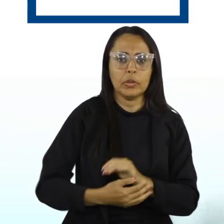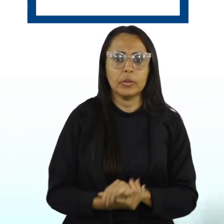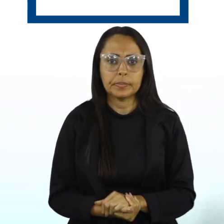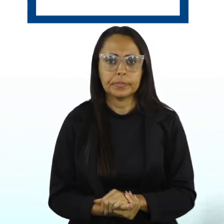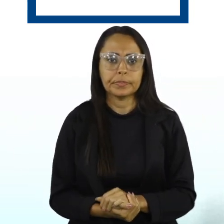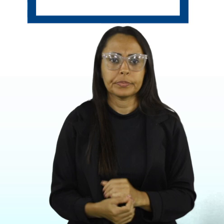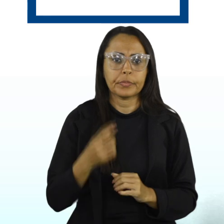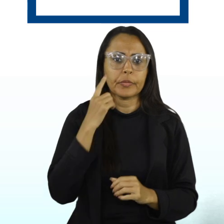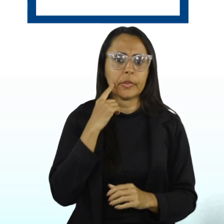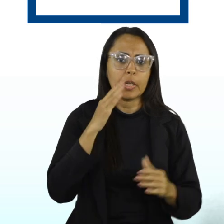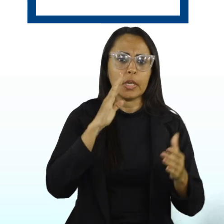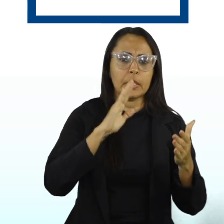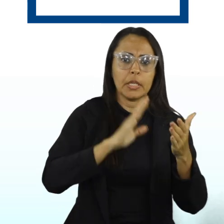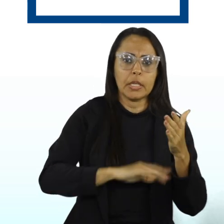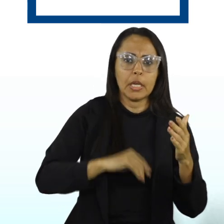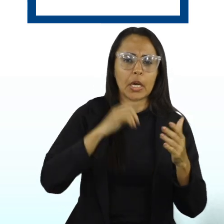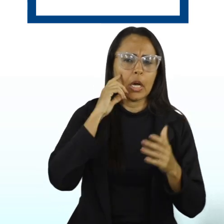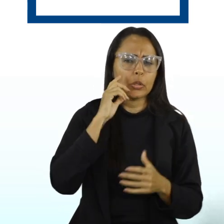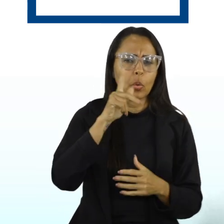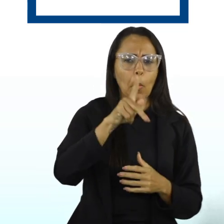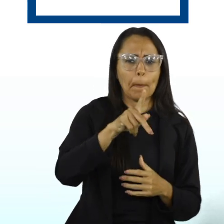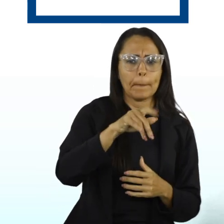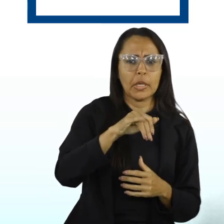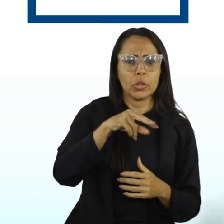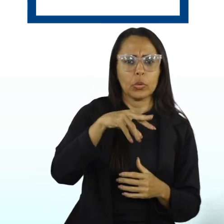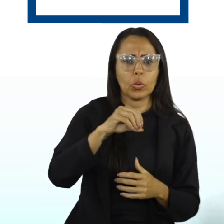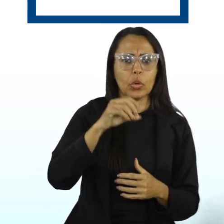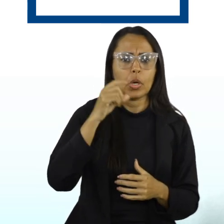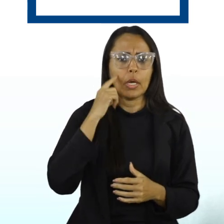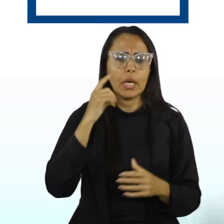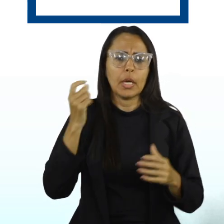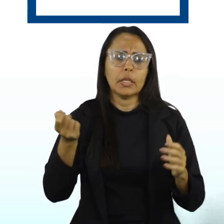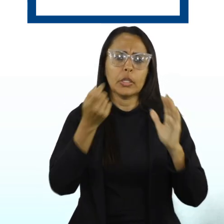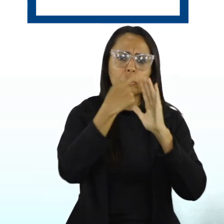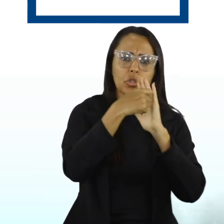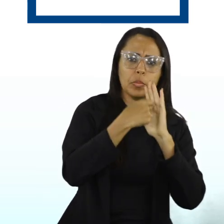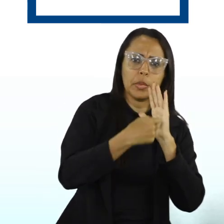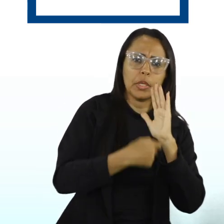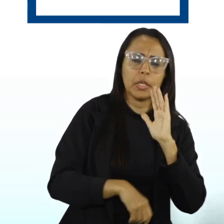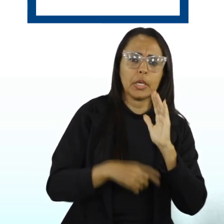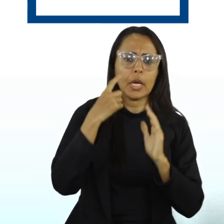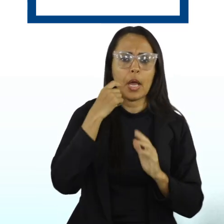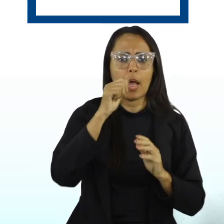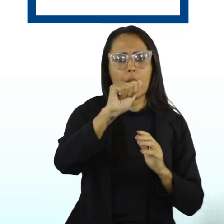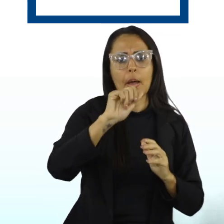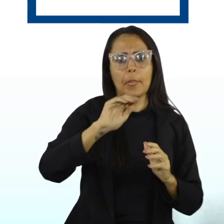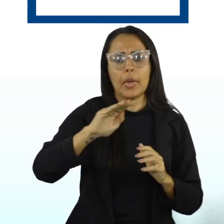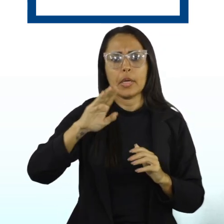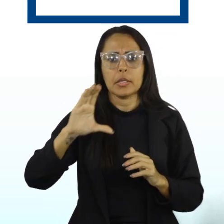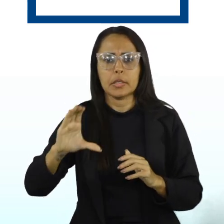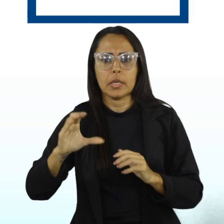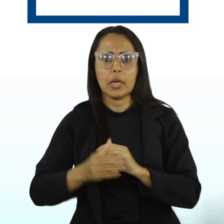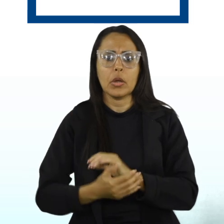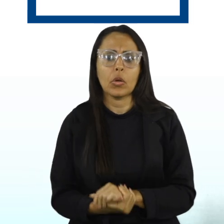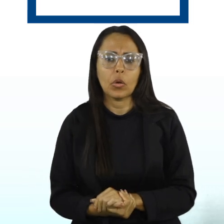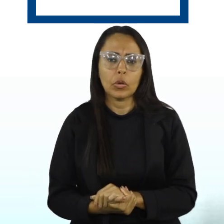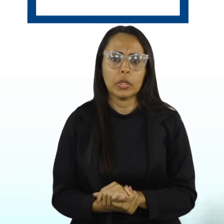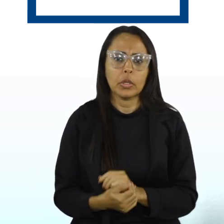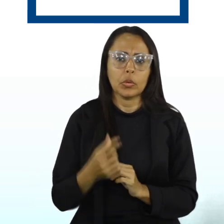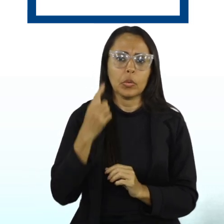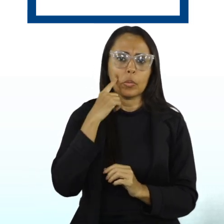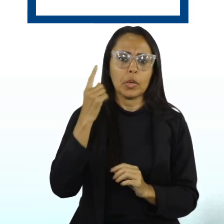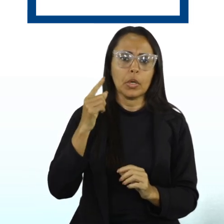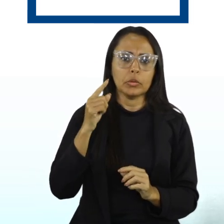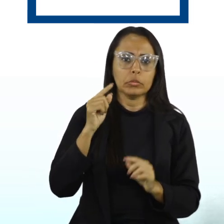metro. Retirando-se o pino do corpo, ele descreve uma trajetória ABC contida num